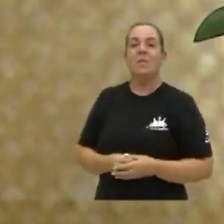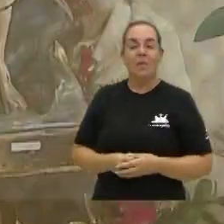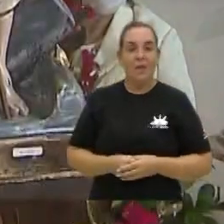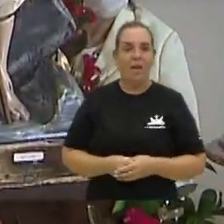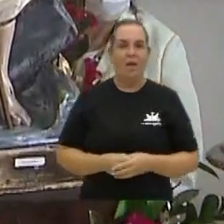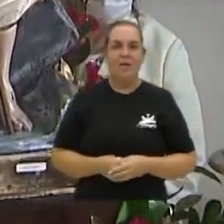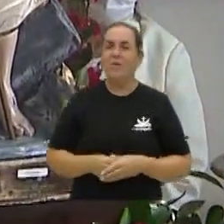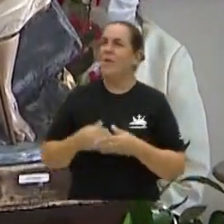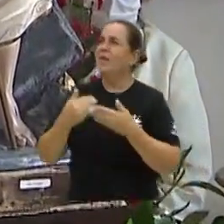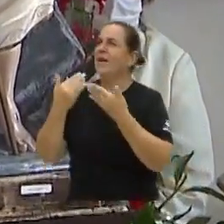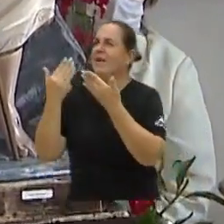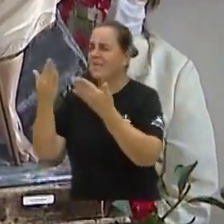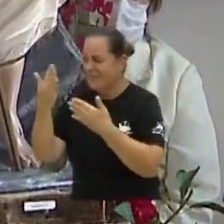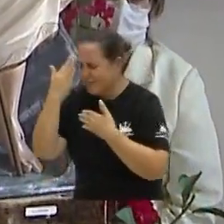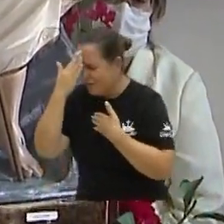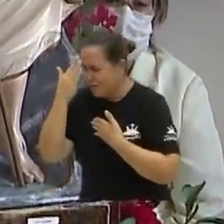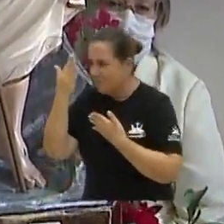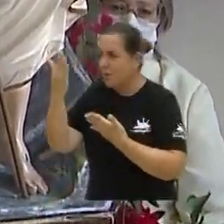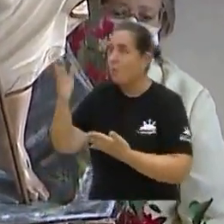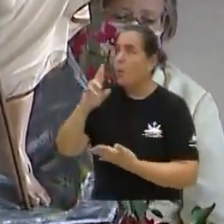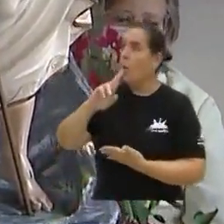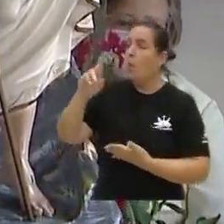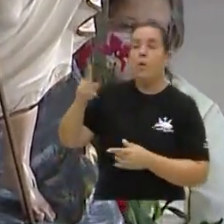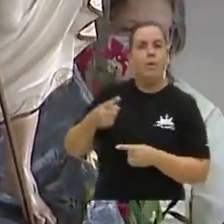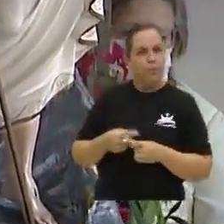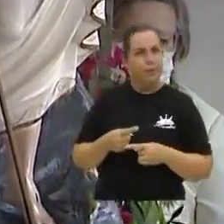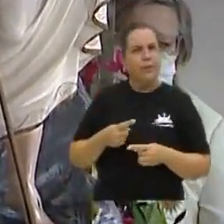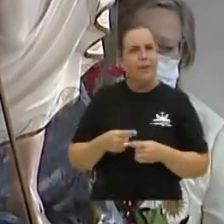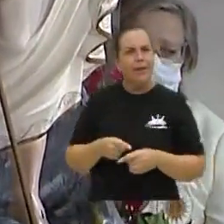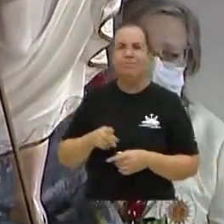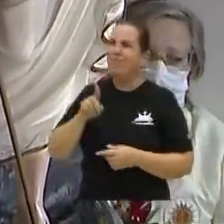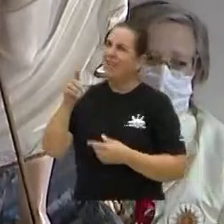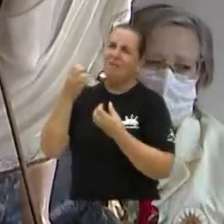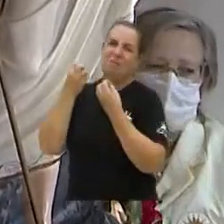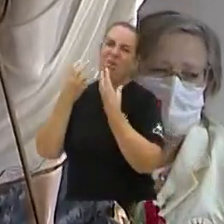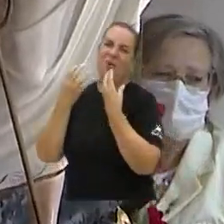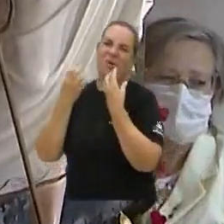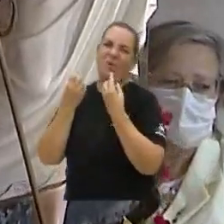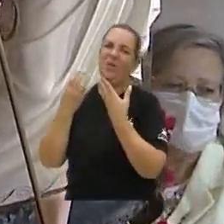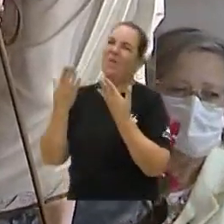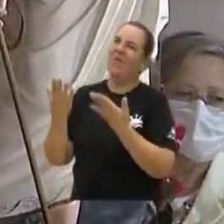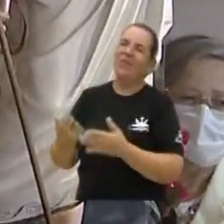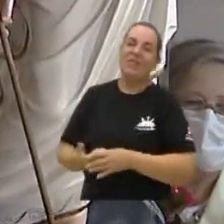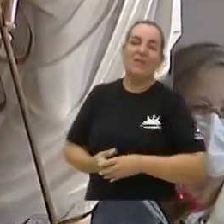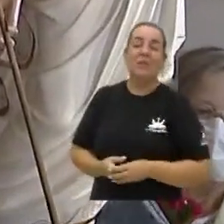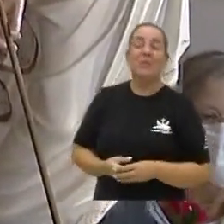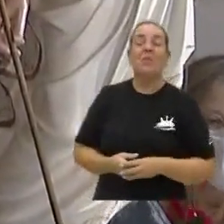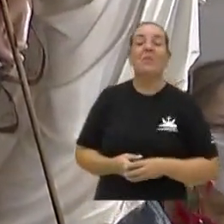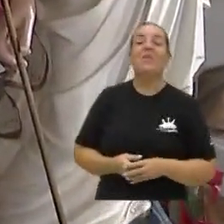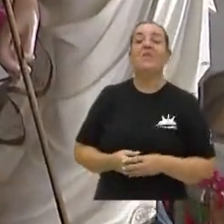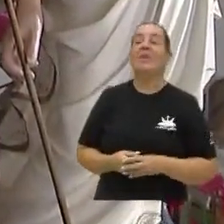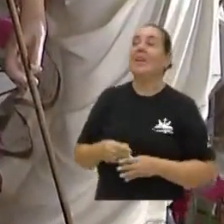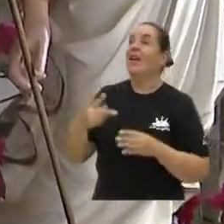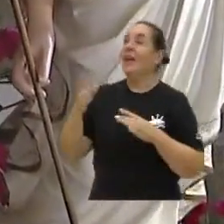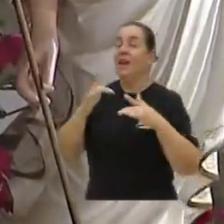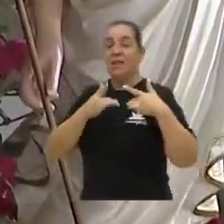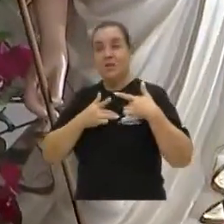exultemos. Dai graças ao Senhor, porque Ele é bom.